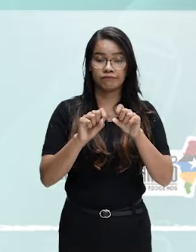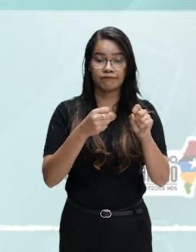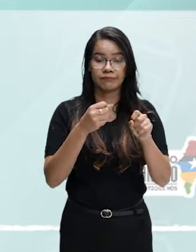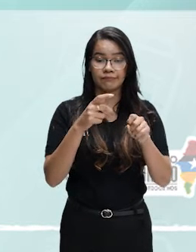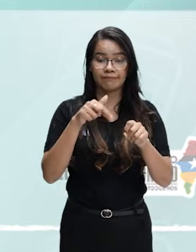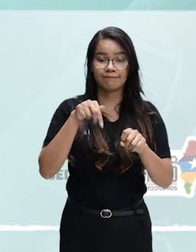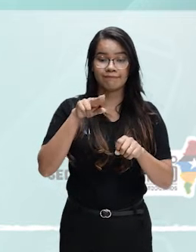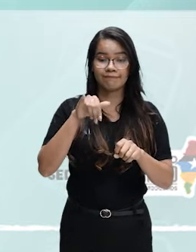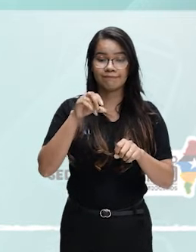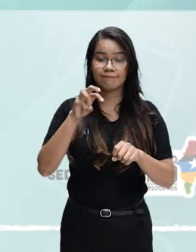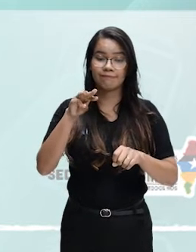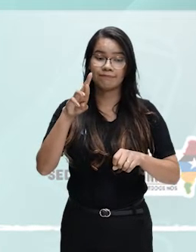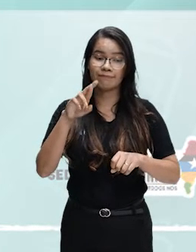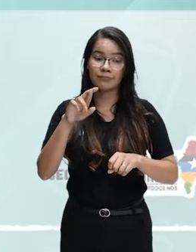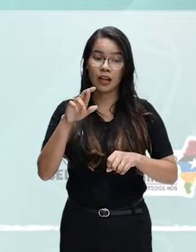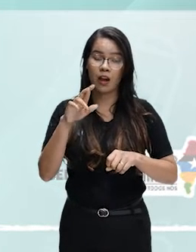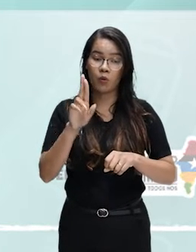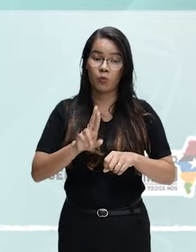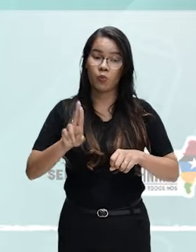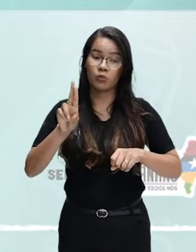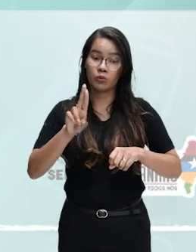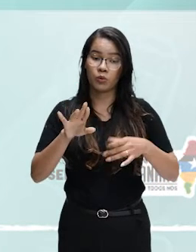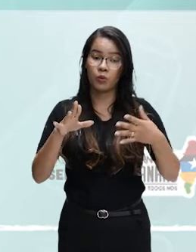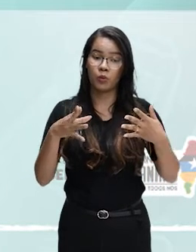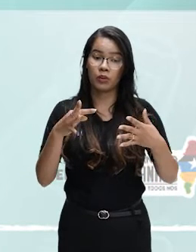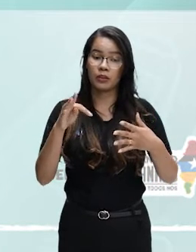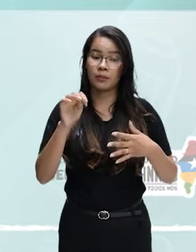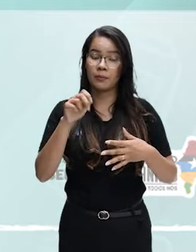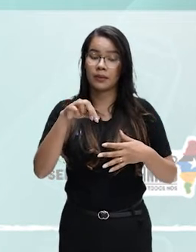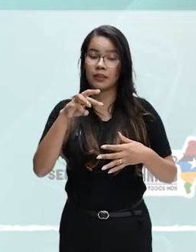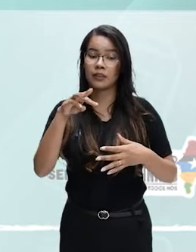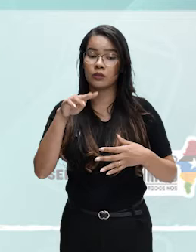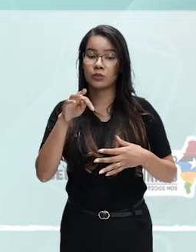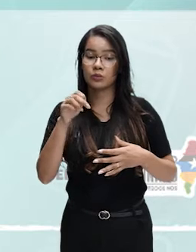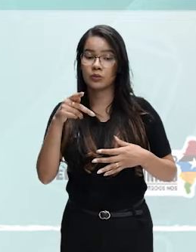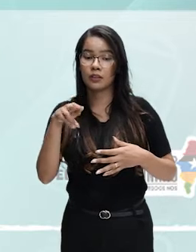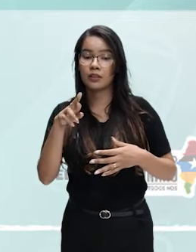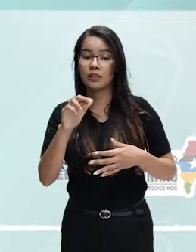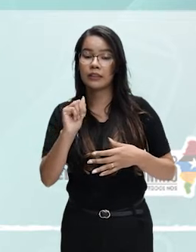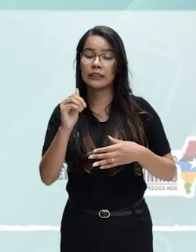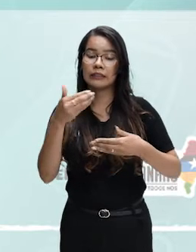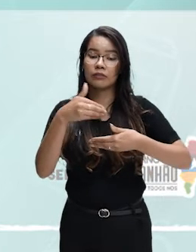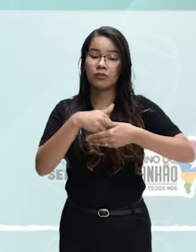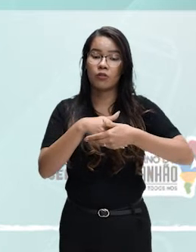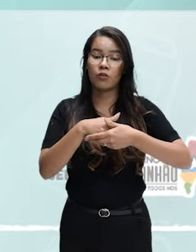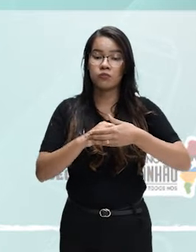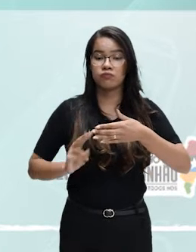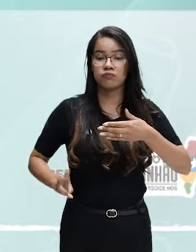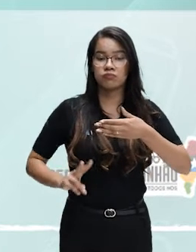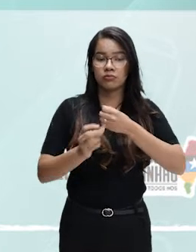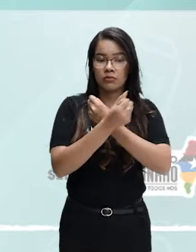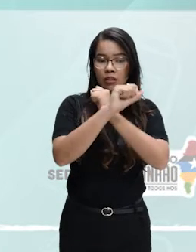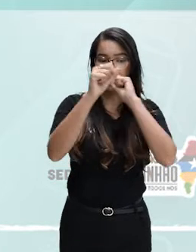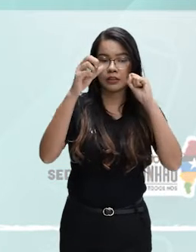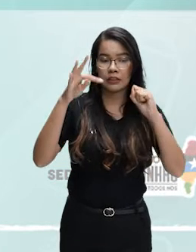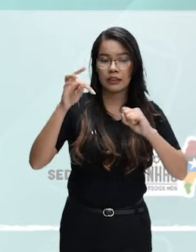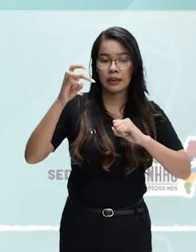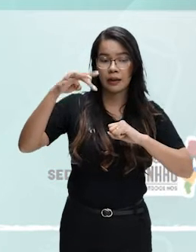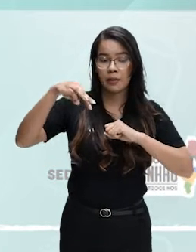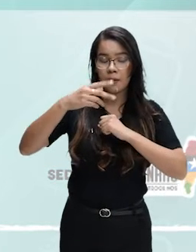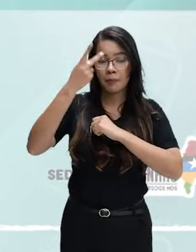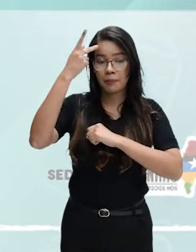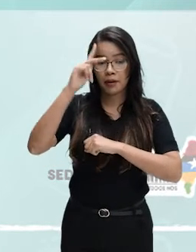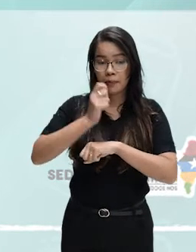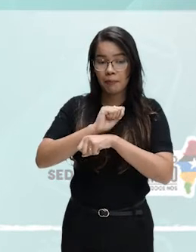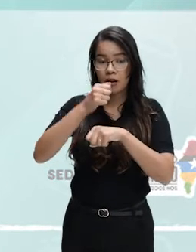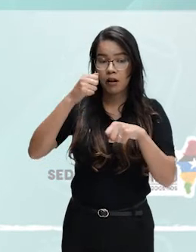sua temperatura interna atinge um valor máximo TM. Para a maior durabilidade dos seus produtos, a indústria